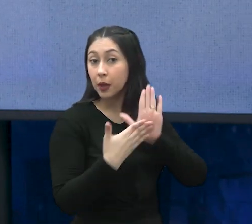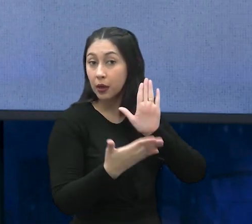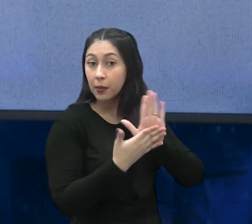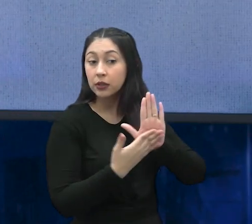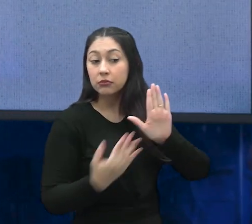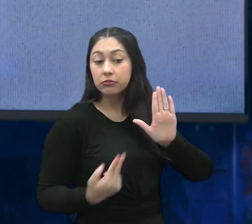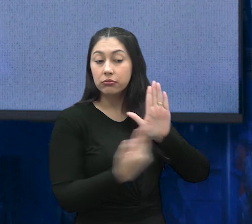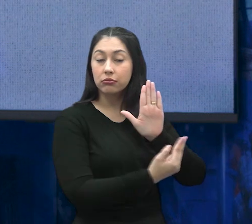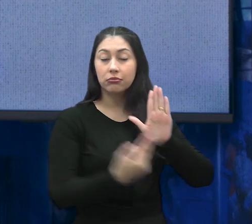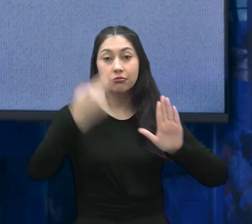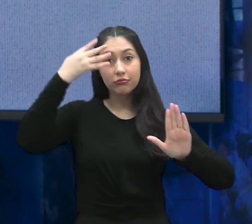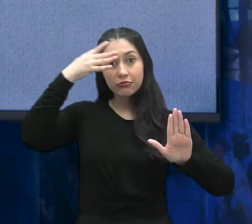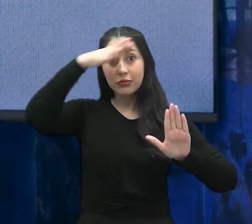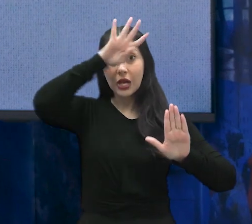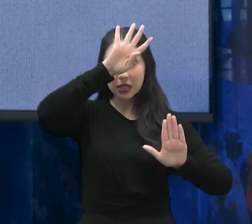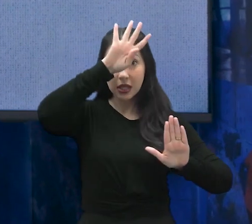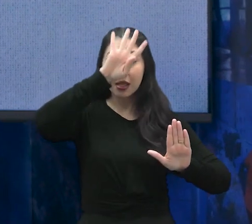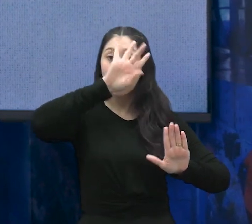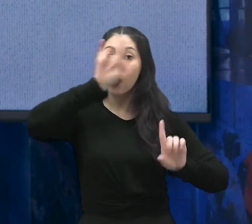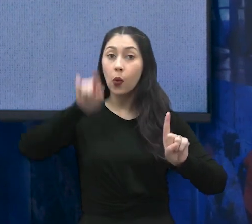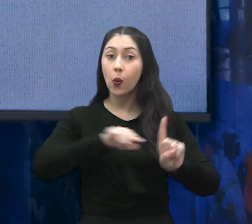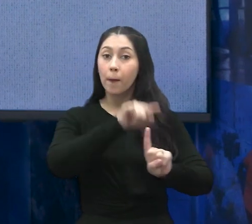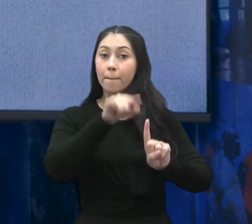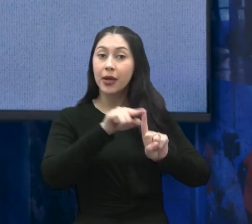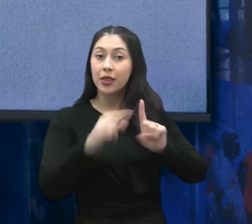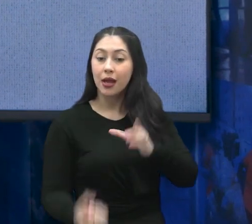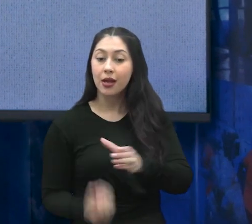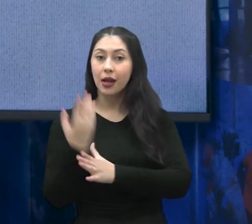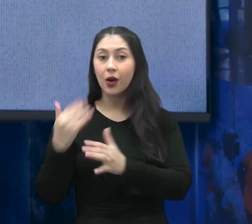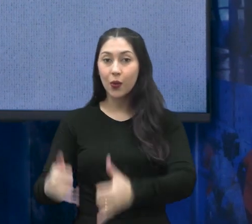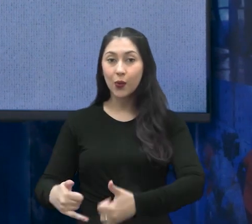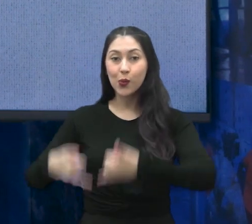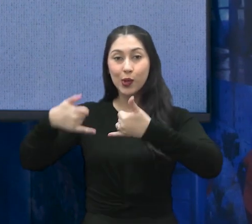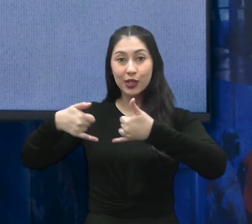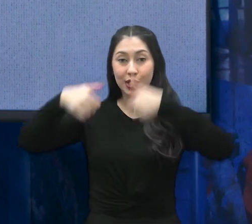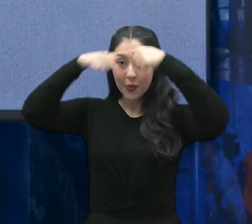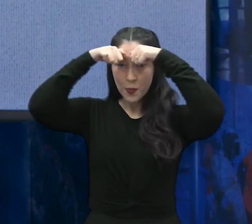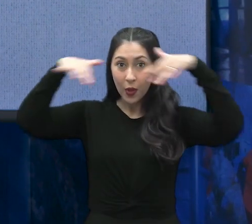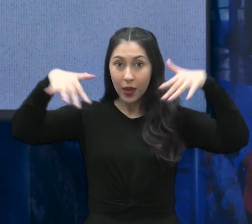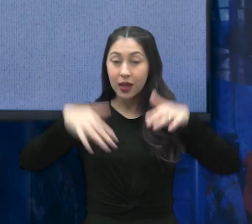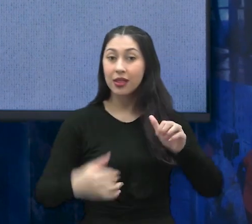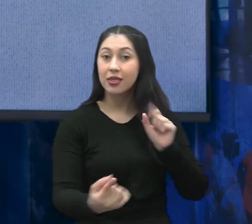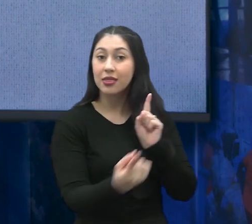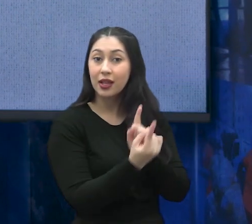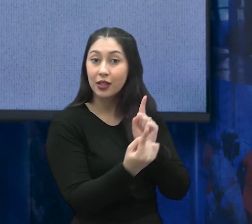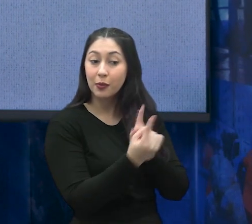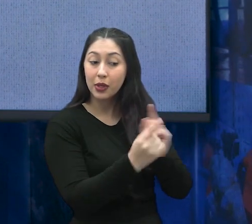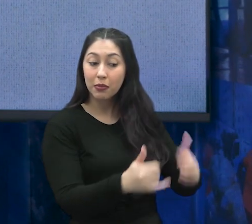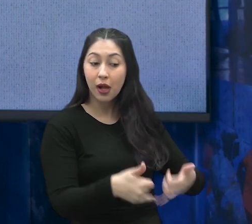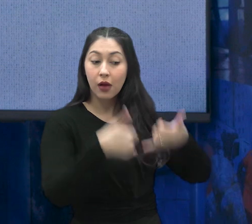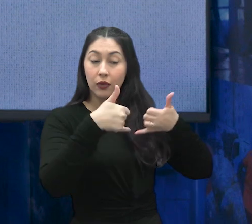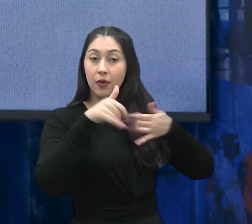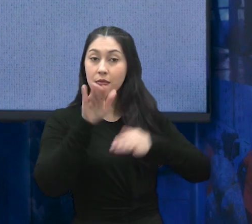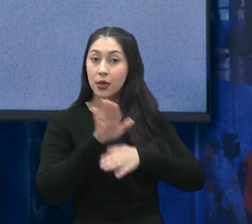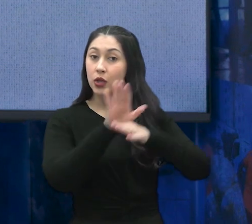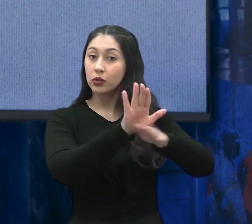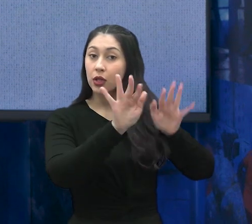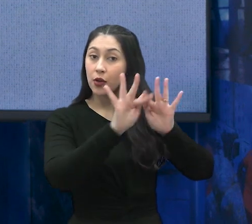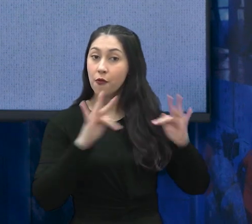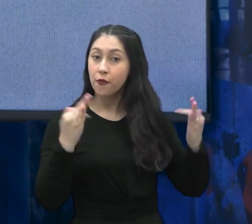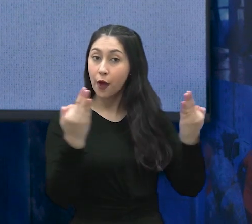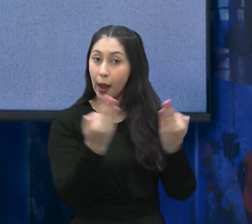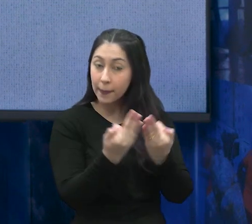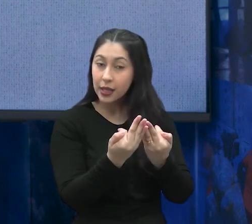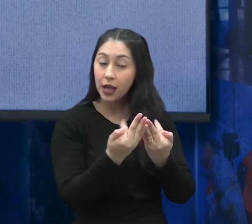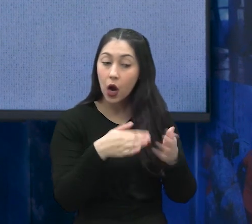foi apresentada pelo vereador Sena e busca criar na cidade o Disque Autista, serviço de atendimento por telefone para